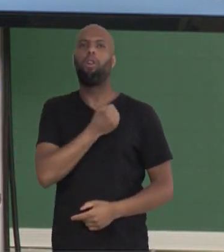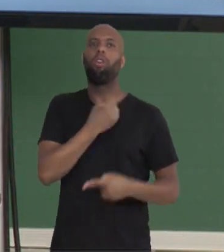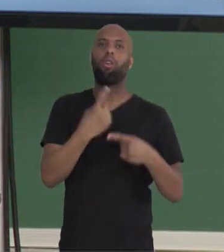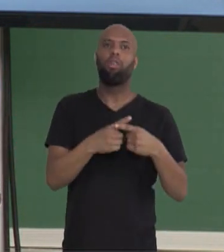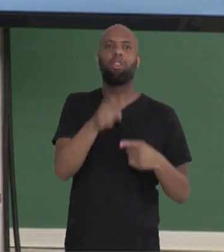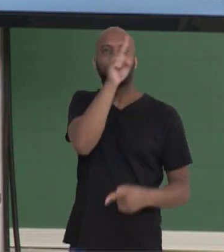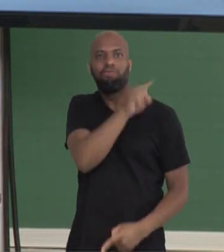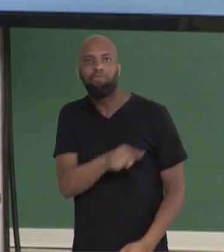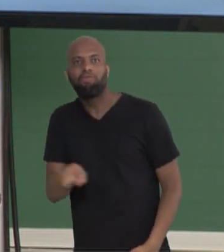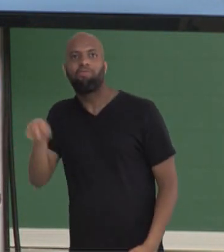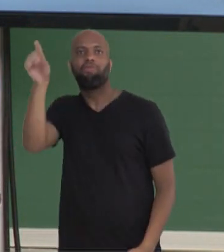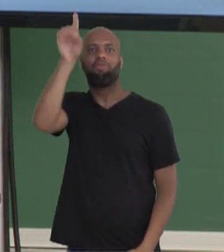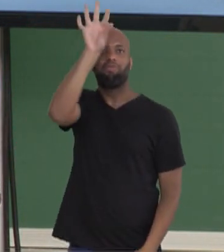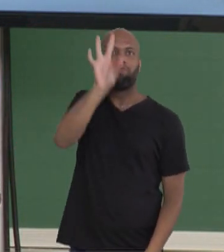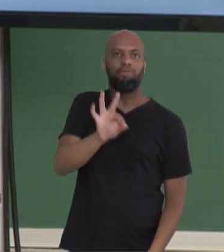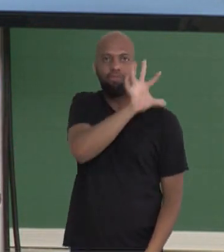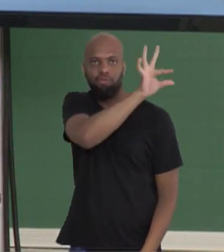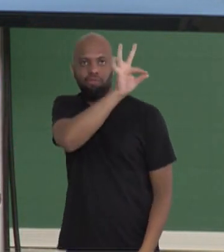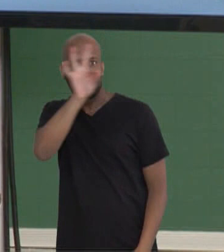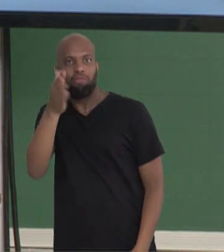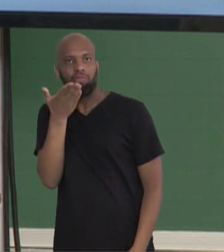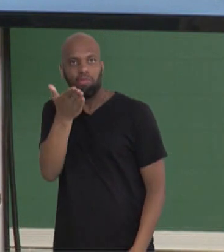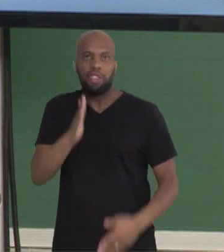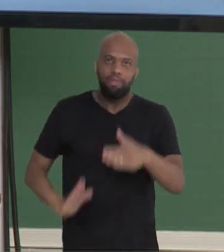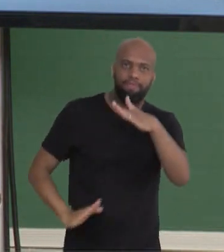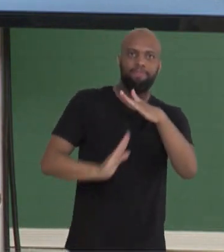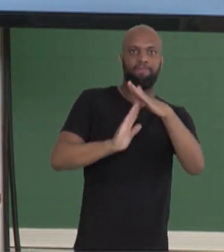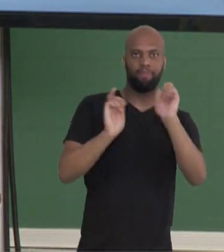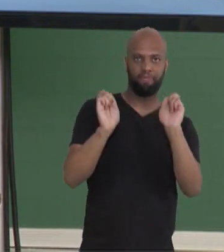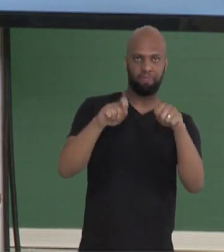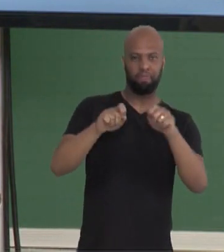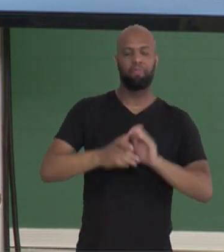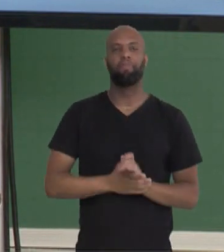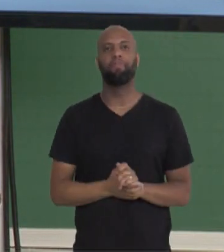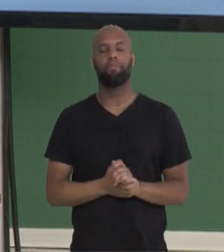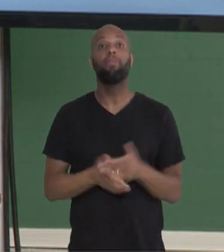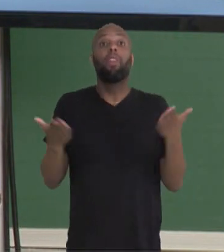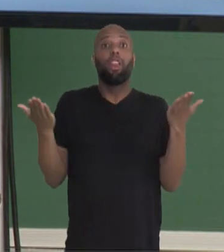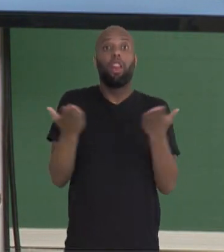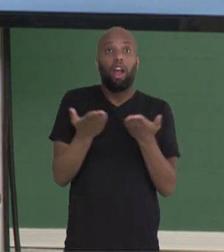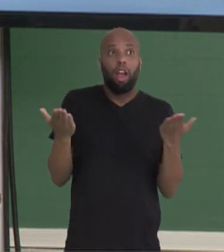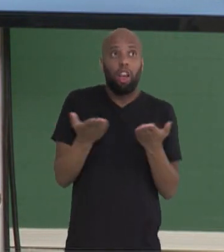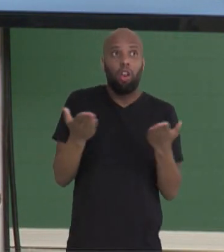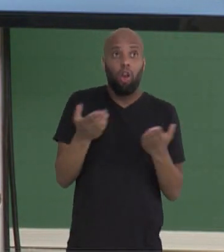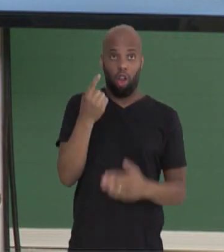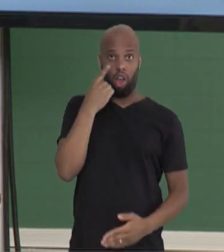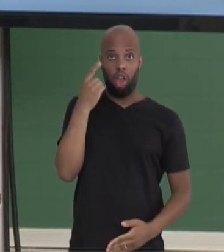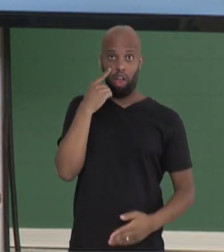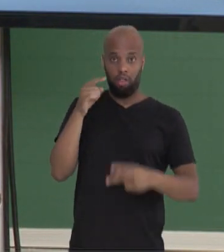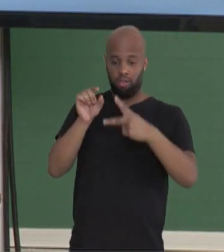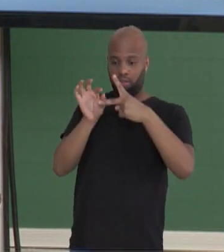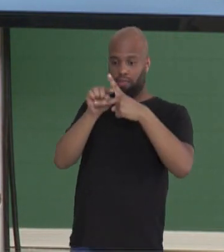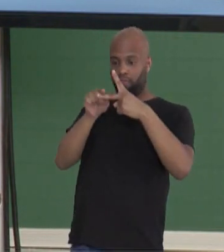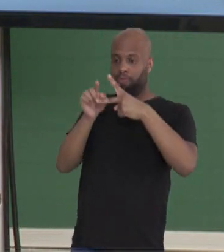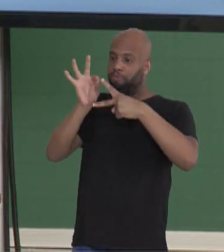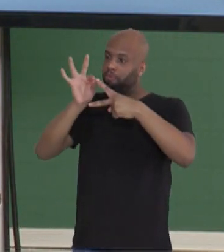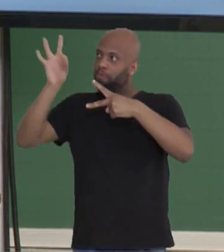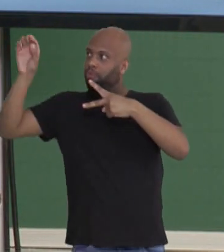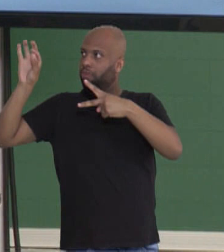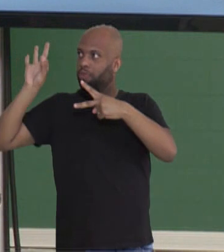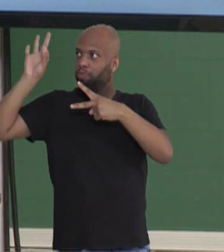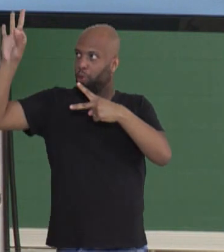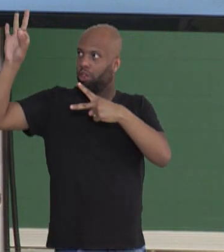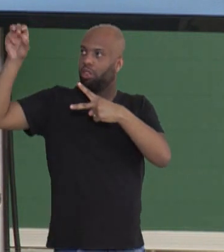circunferência trigonométrica, esses são os limites estabelecidos, tá? Então, agora, desse ponto M que a gente marcou, como que eu vou construir